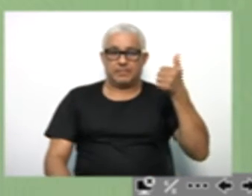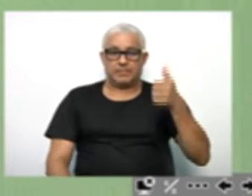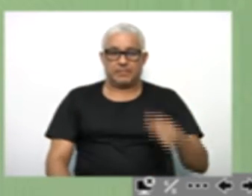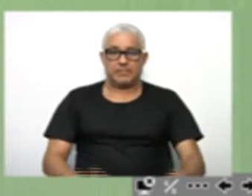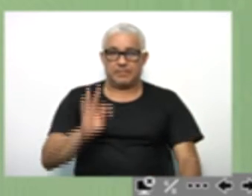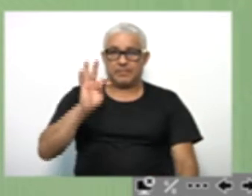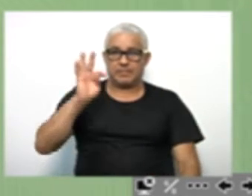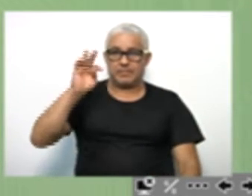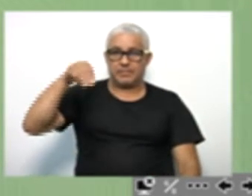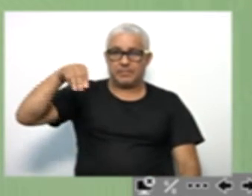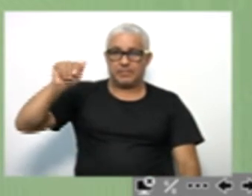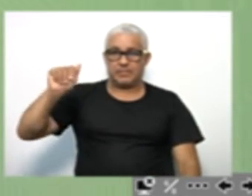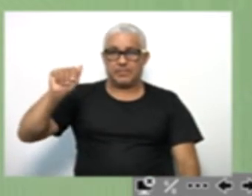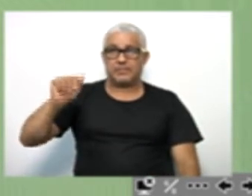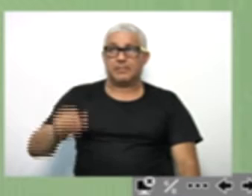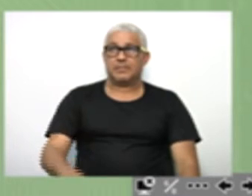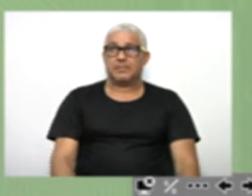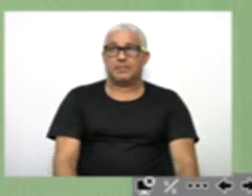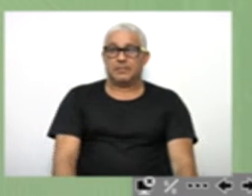TMA